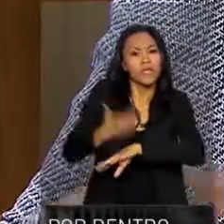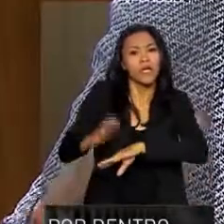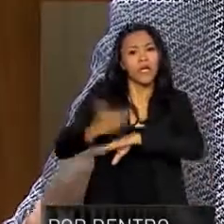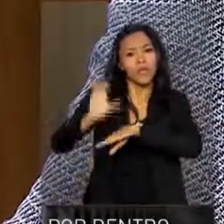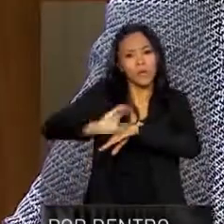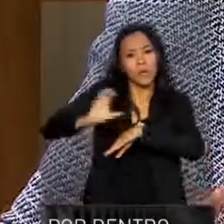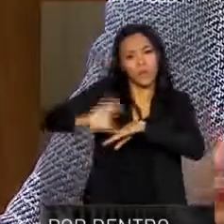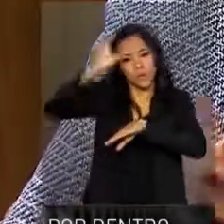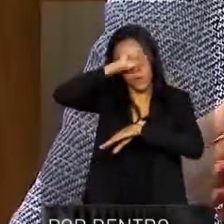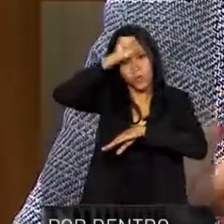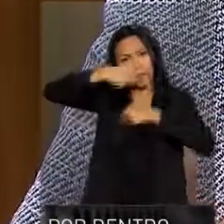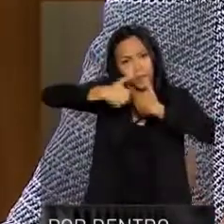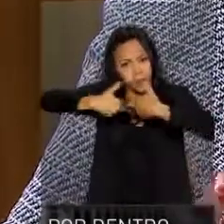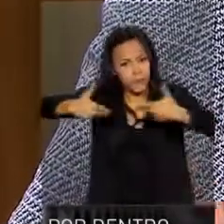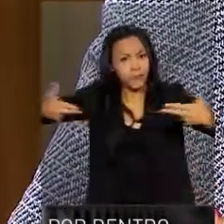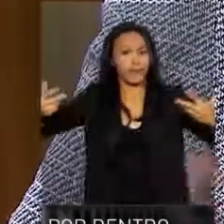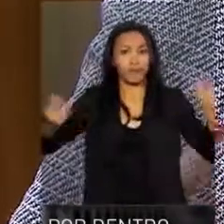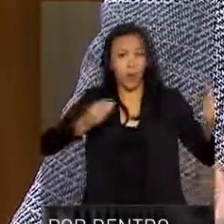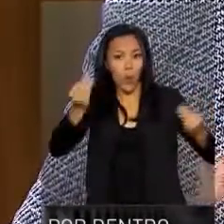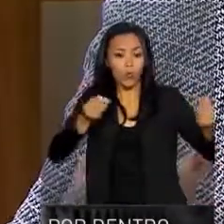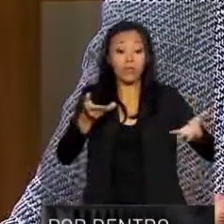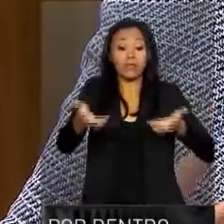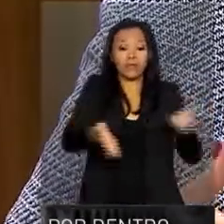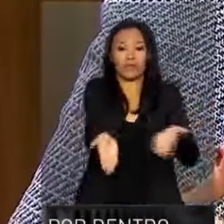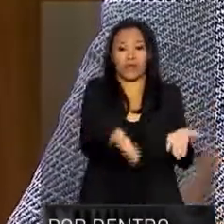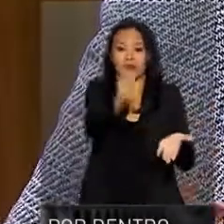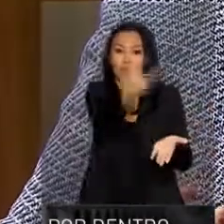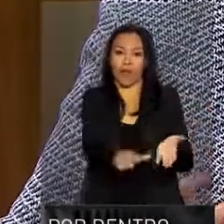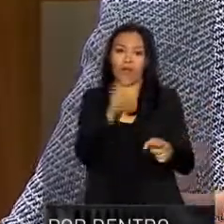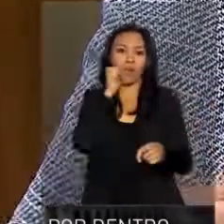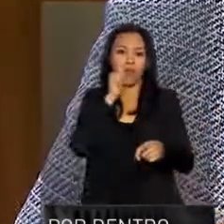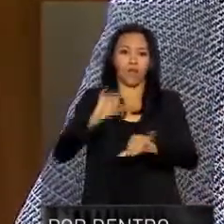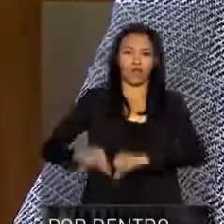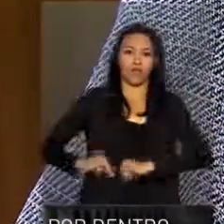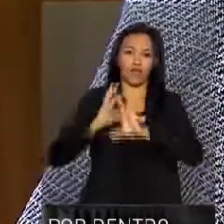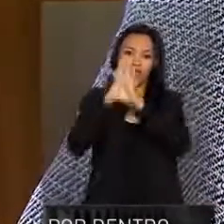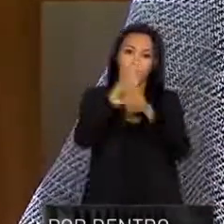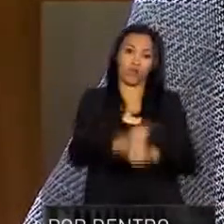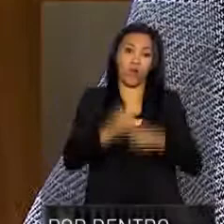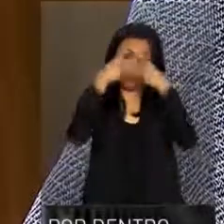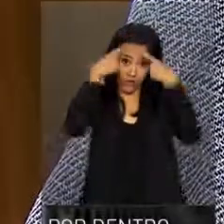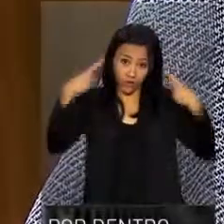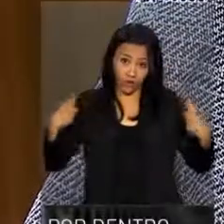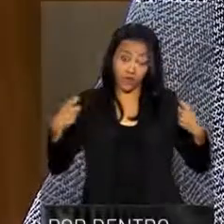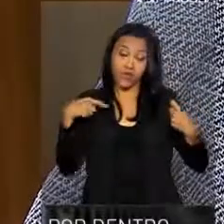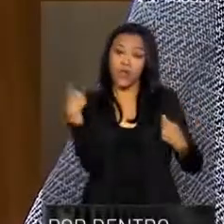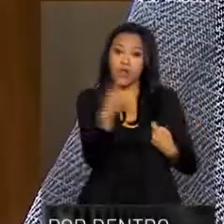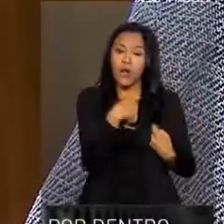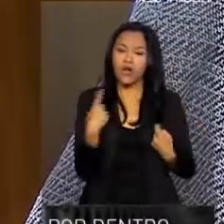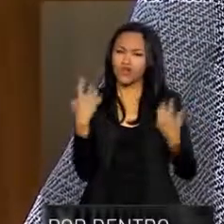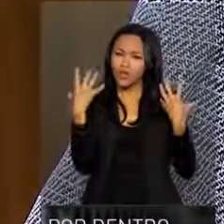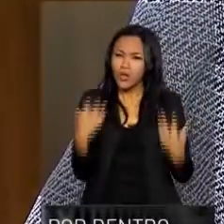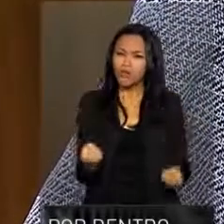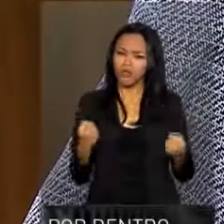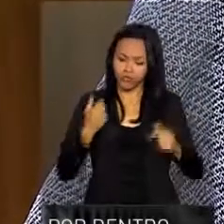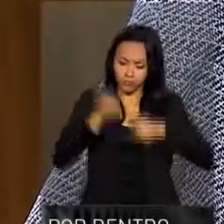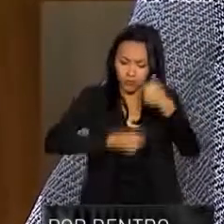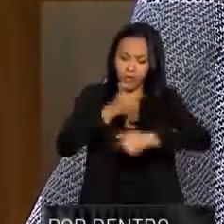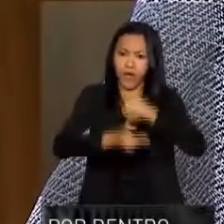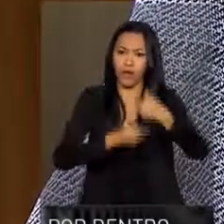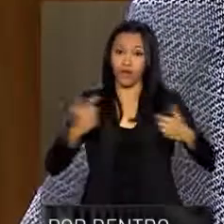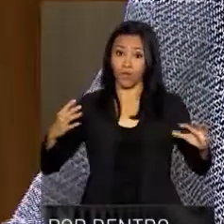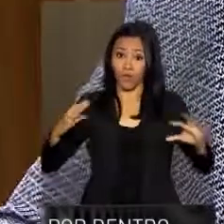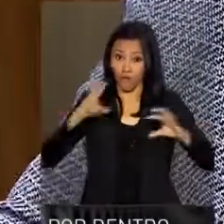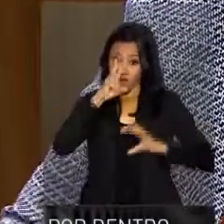a implementar é buscar muito mais é isso que nós estamos fazendo juntando forças que é essa a proposta de